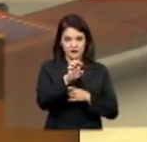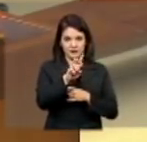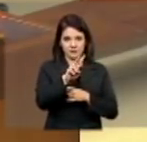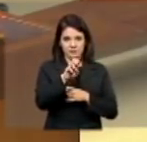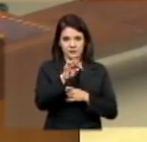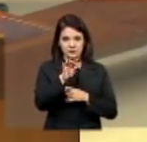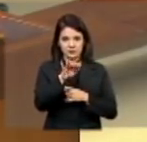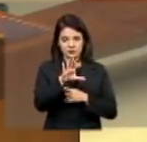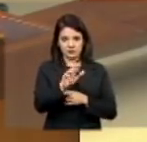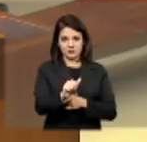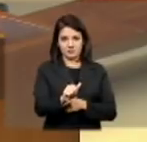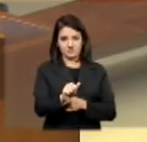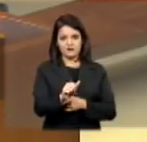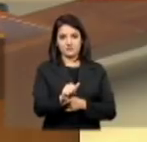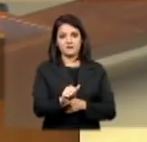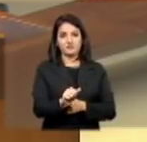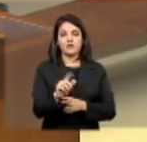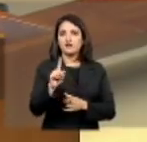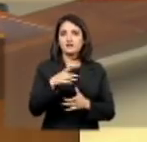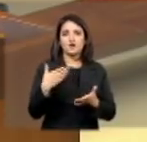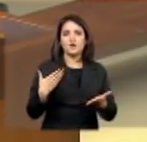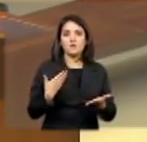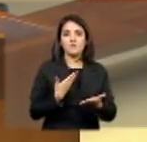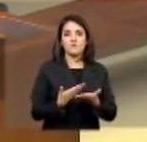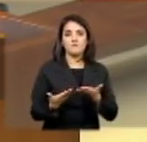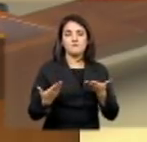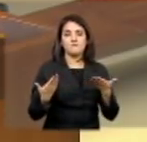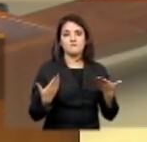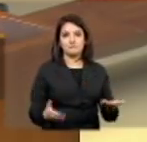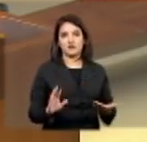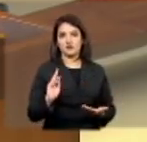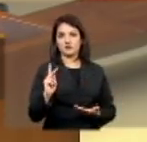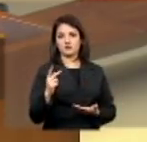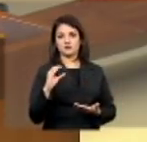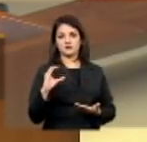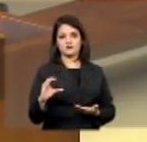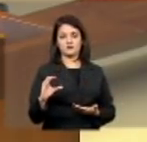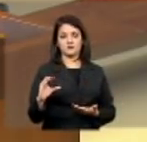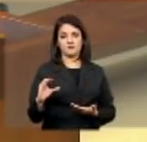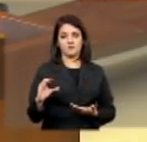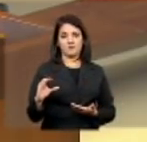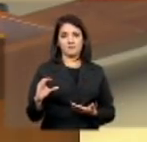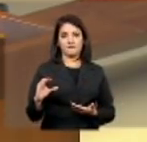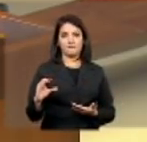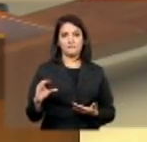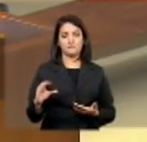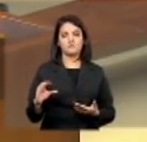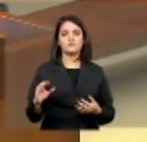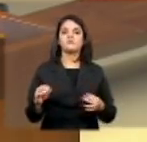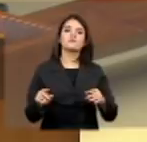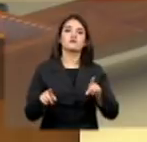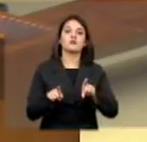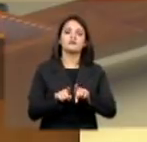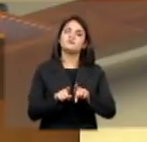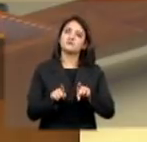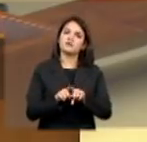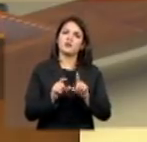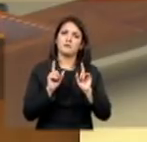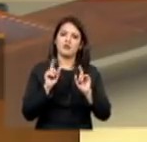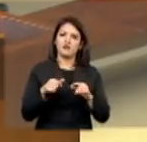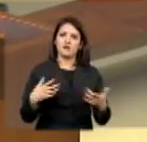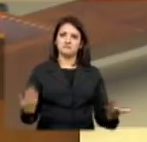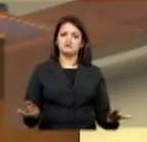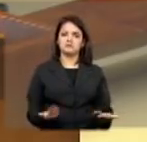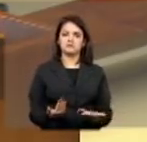inova não se perde o objeto do habeas corpus e isso certamente seria aplicado a esse caso porque de